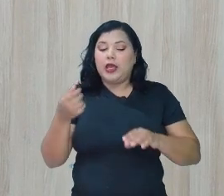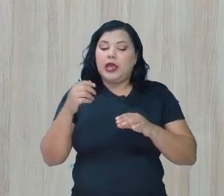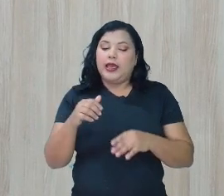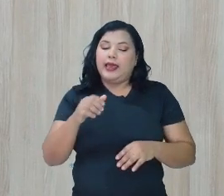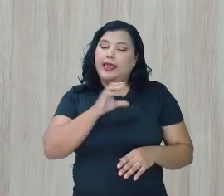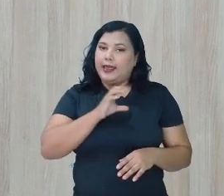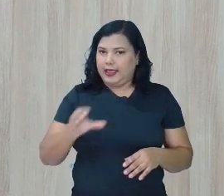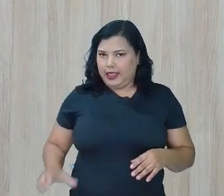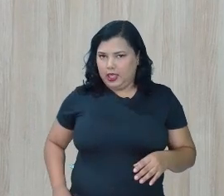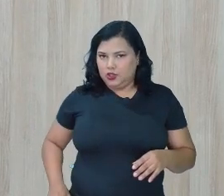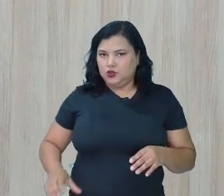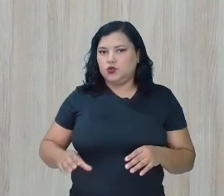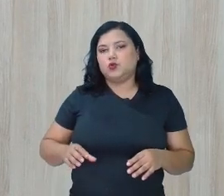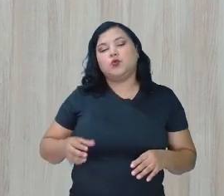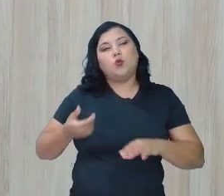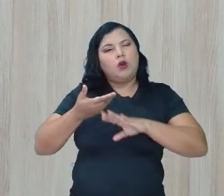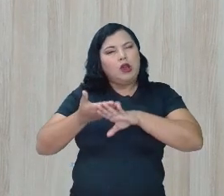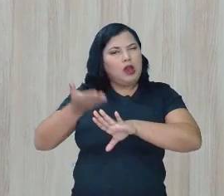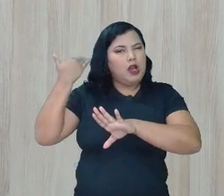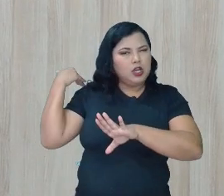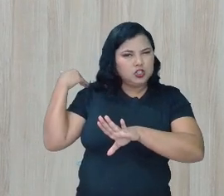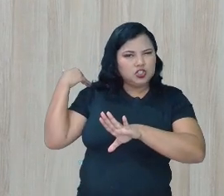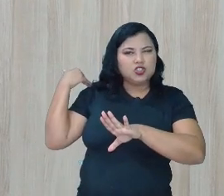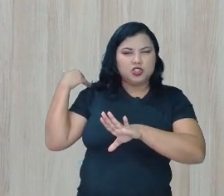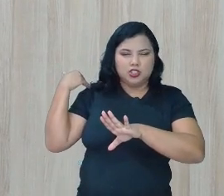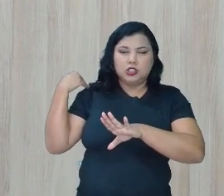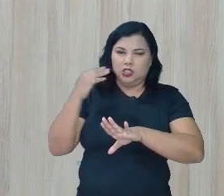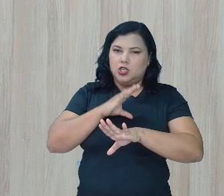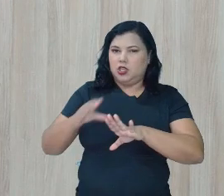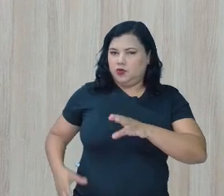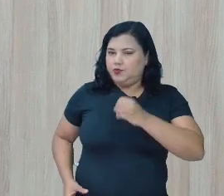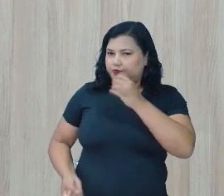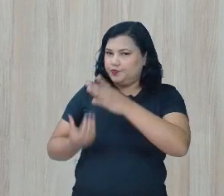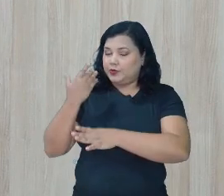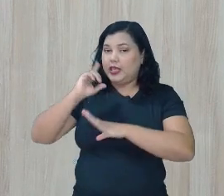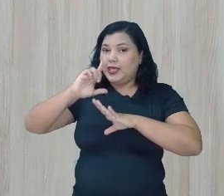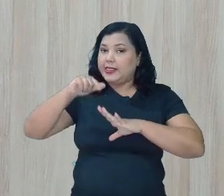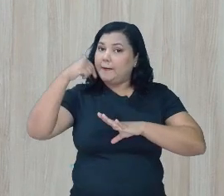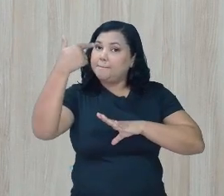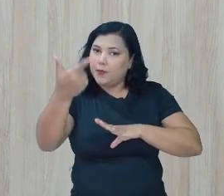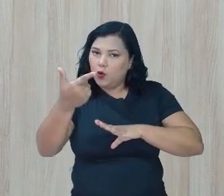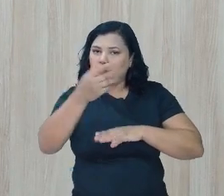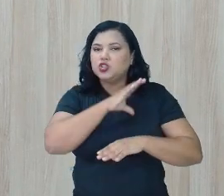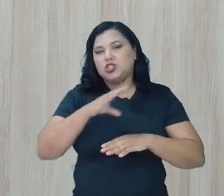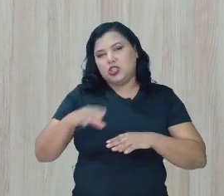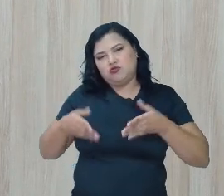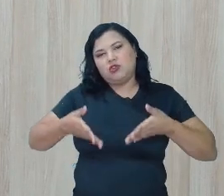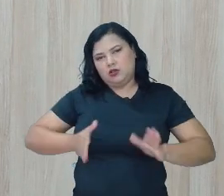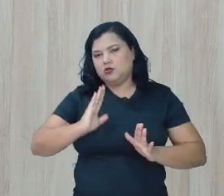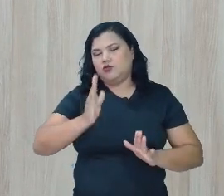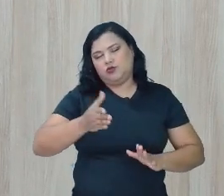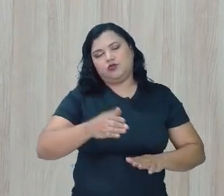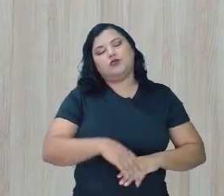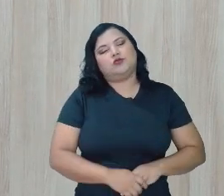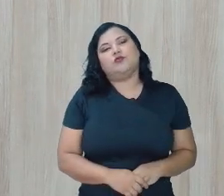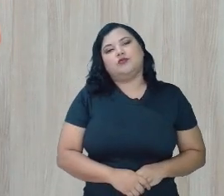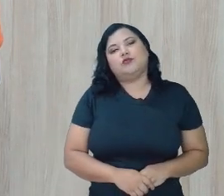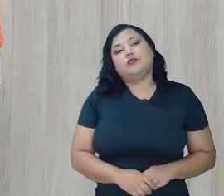há uma diferença, um tempo de mudança, não é? E aí, a história em quadrinho também,